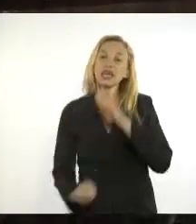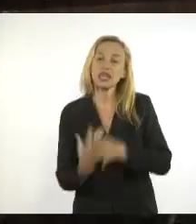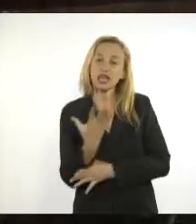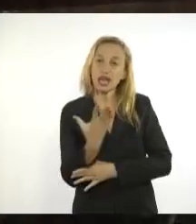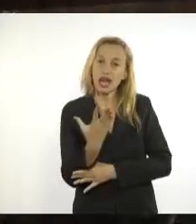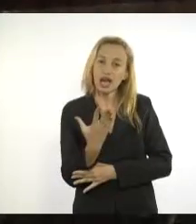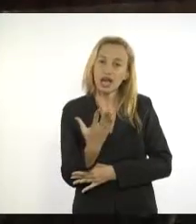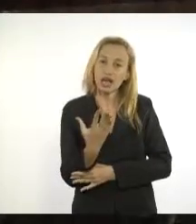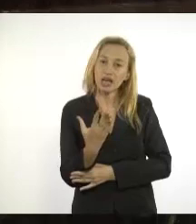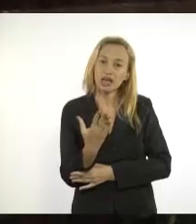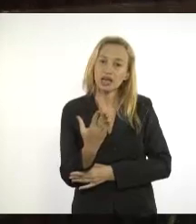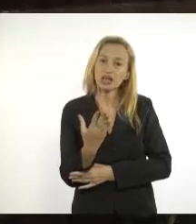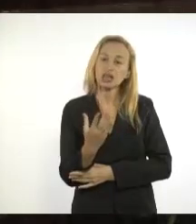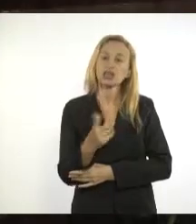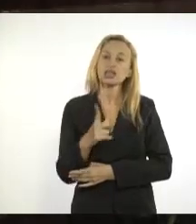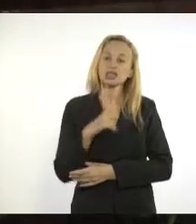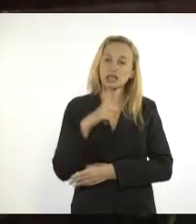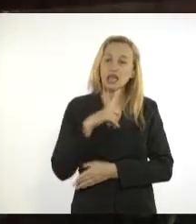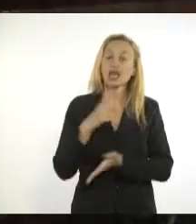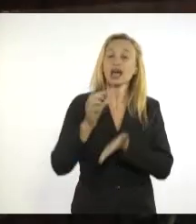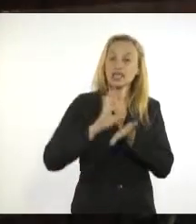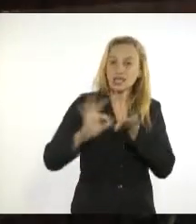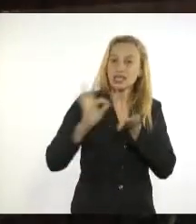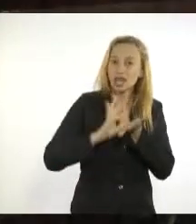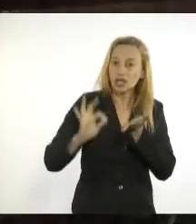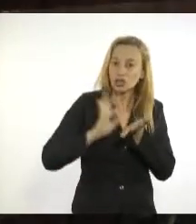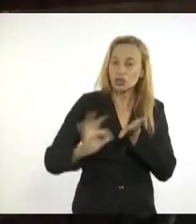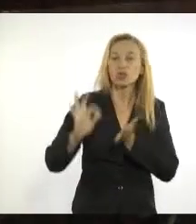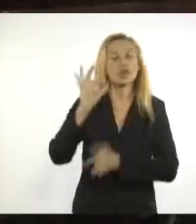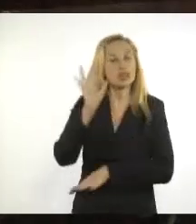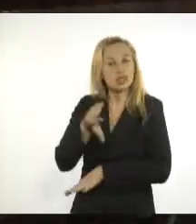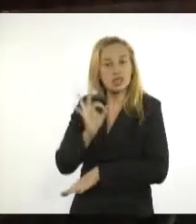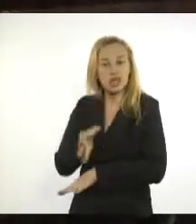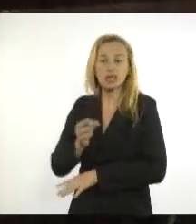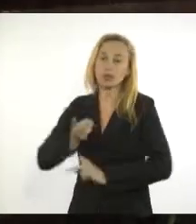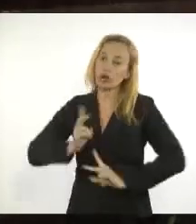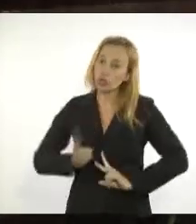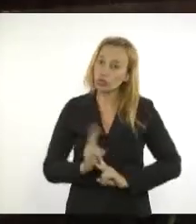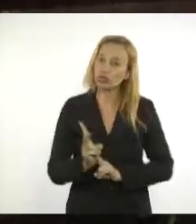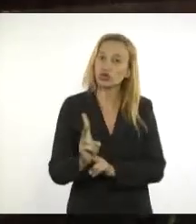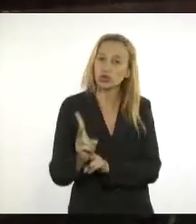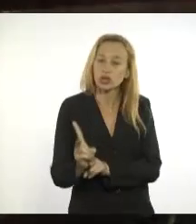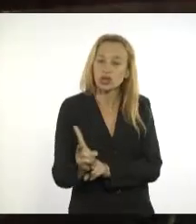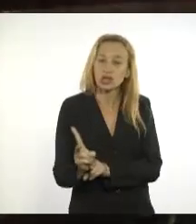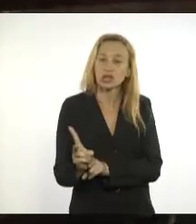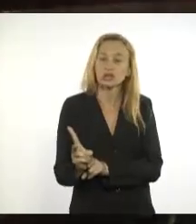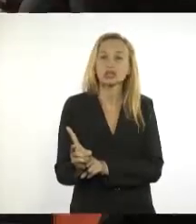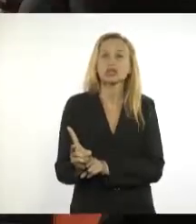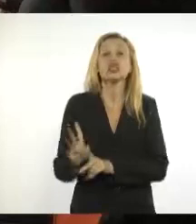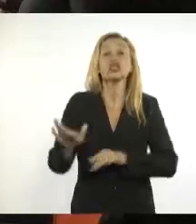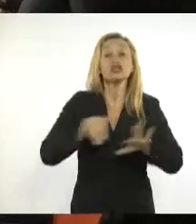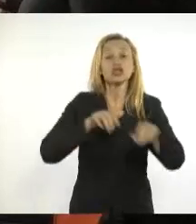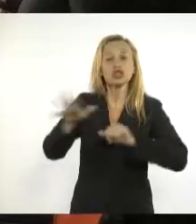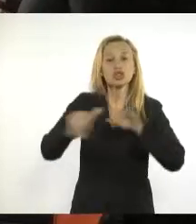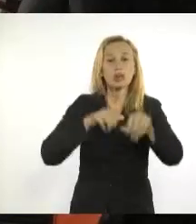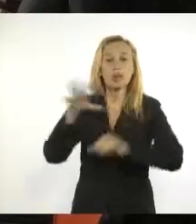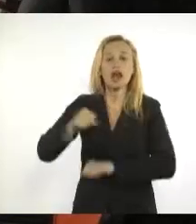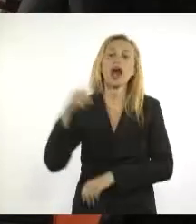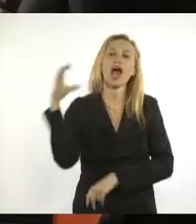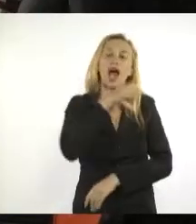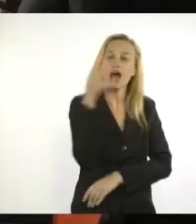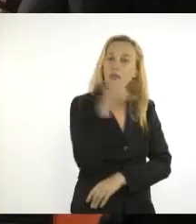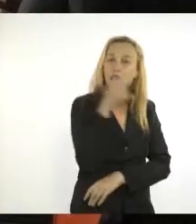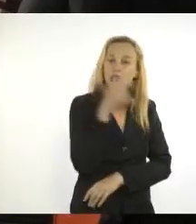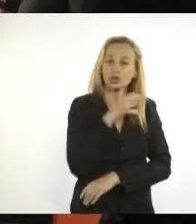ainda tem assinaturas suficientes para prosseguir, e convocar imediatamente a